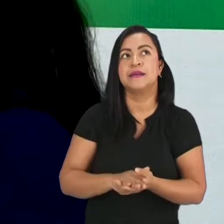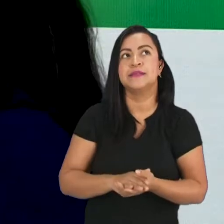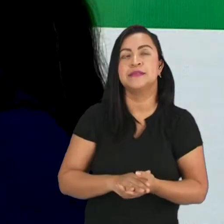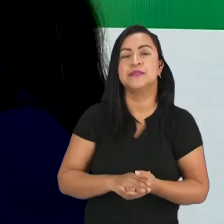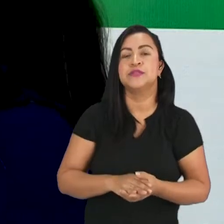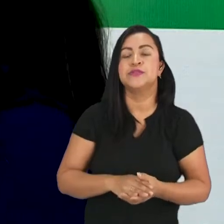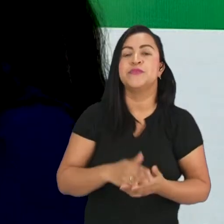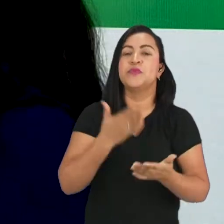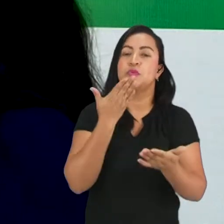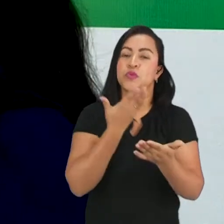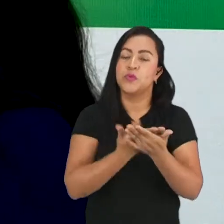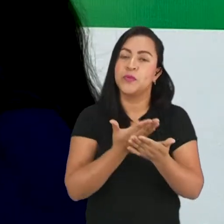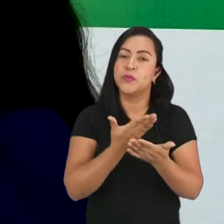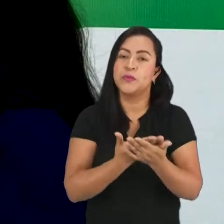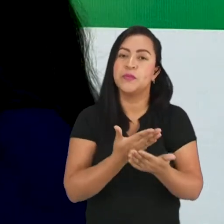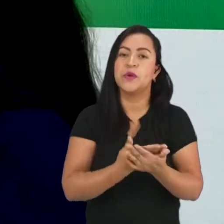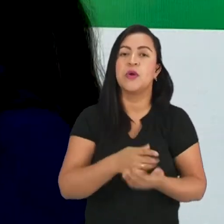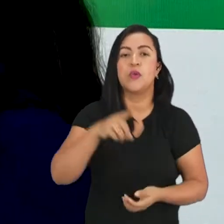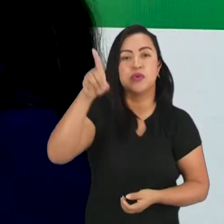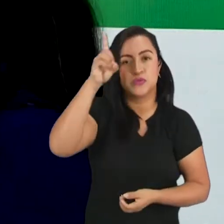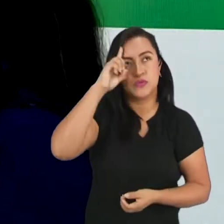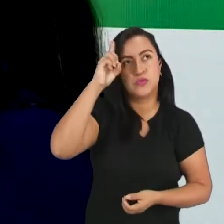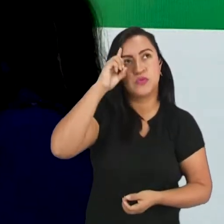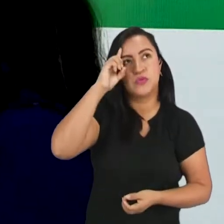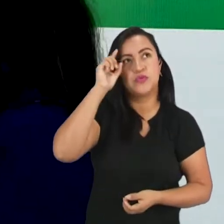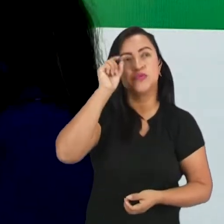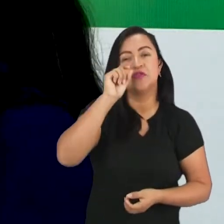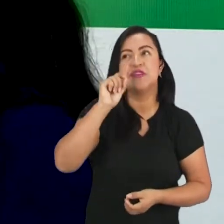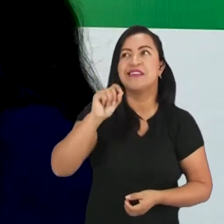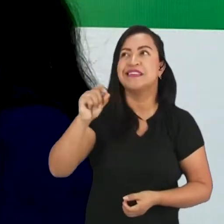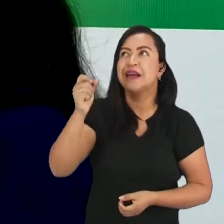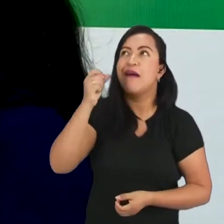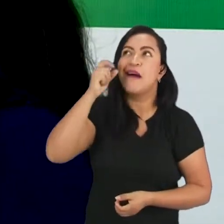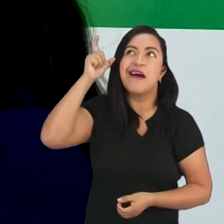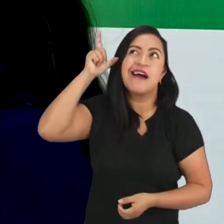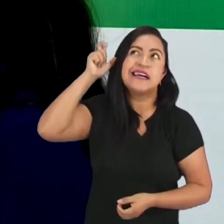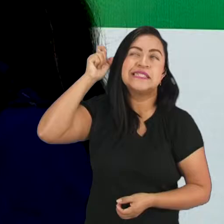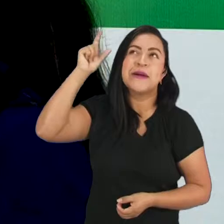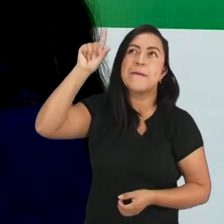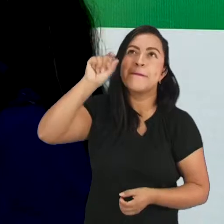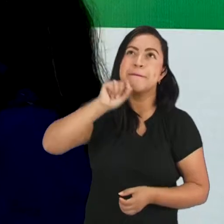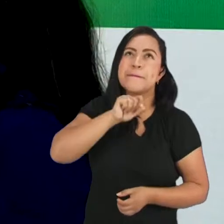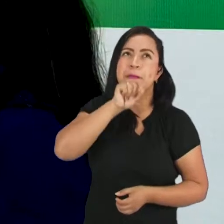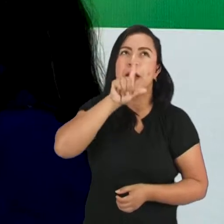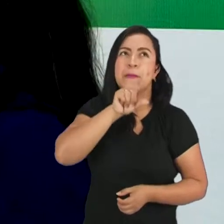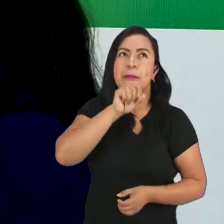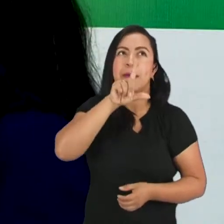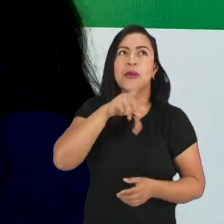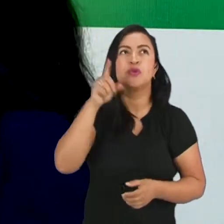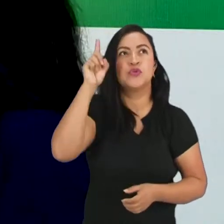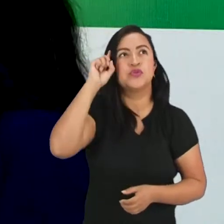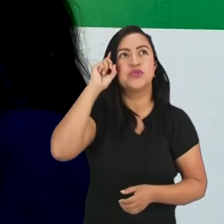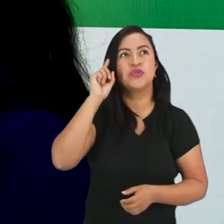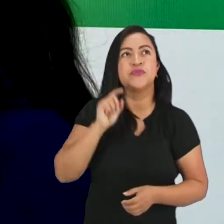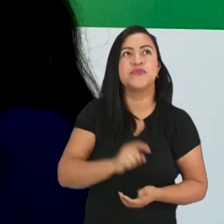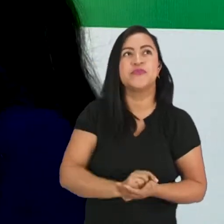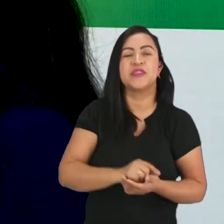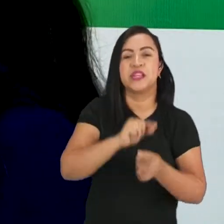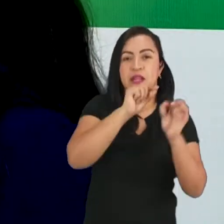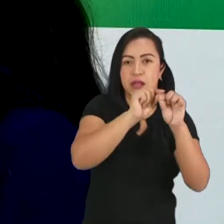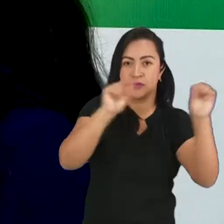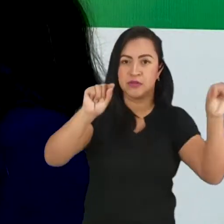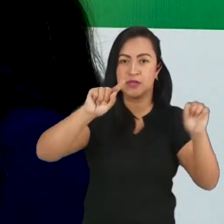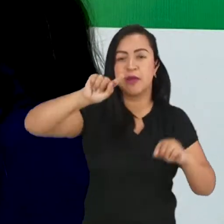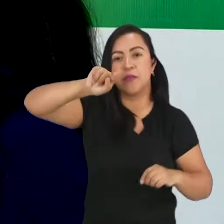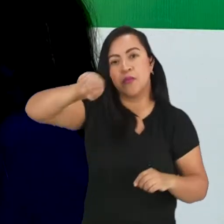aula todo dia, pontilham o ar com gritinhos, traçam uma linha reta, põem uma vírgula no fim